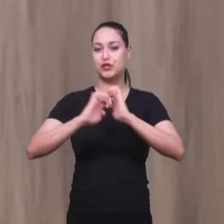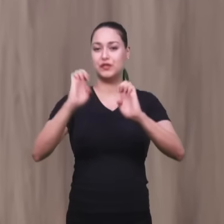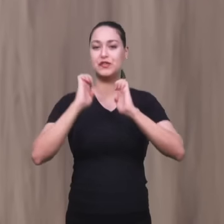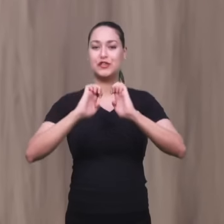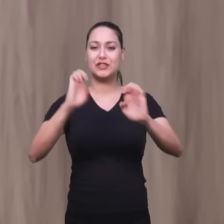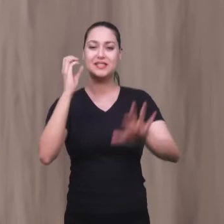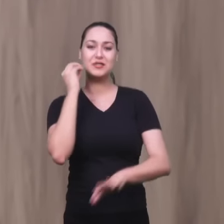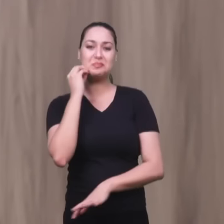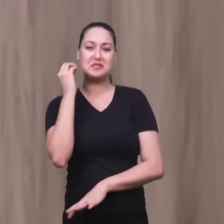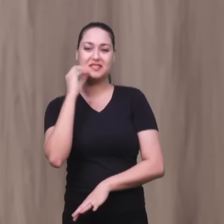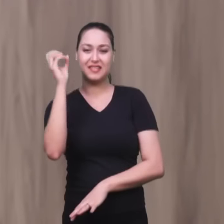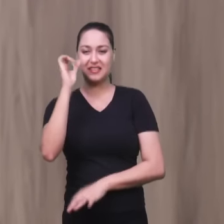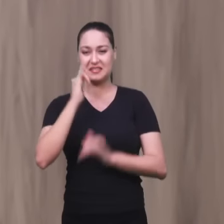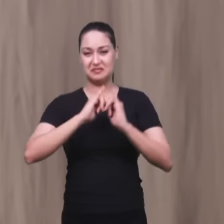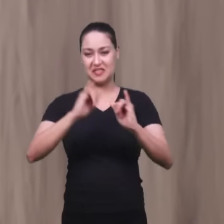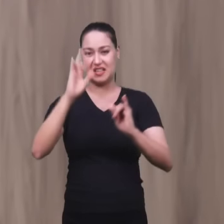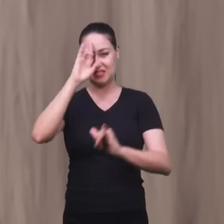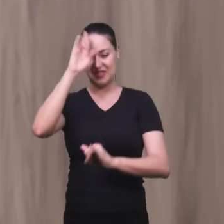O Senhor Revelou